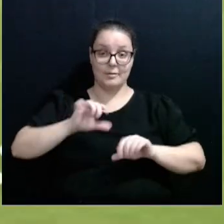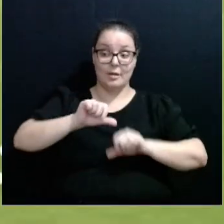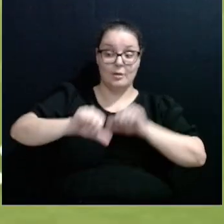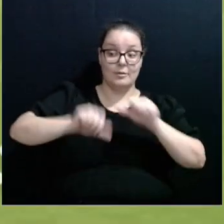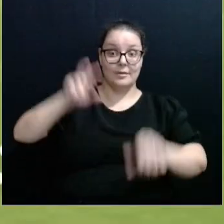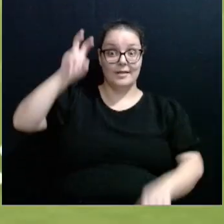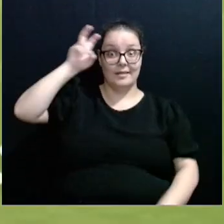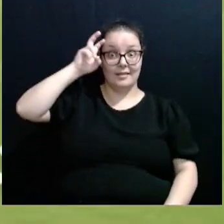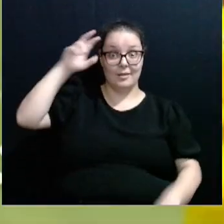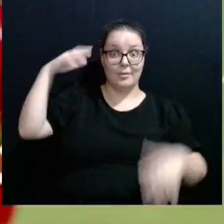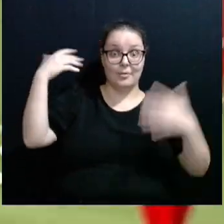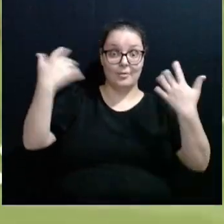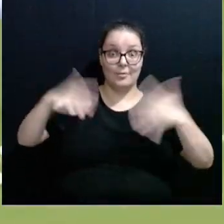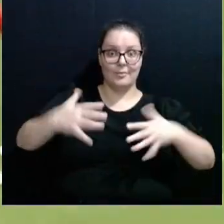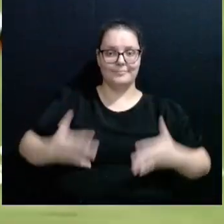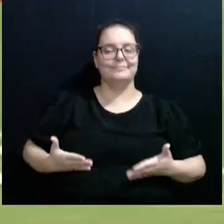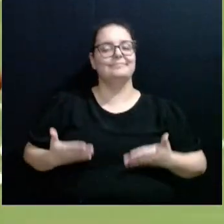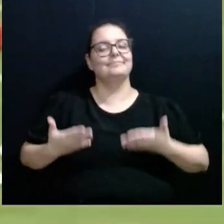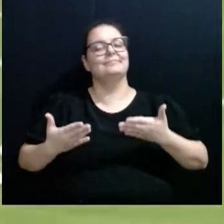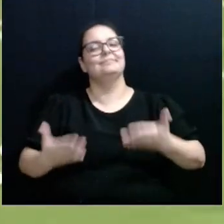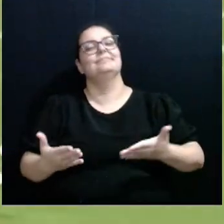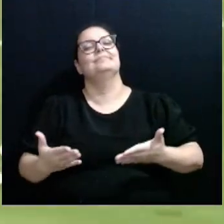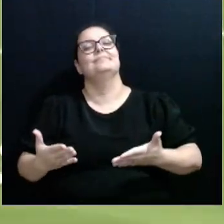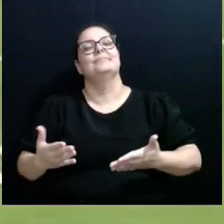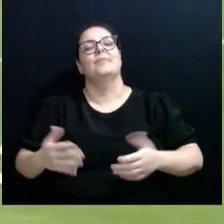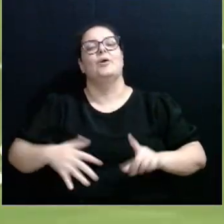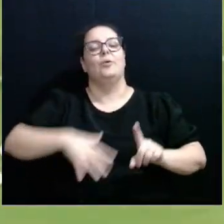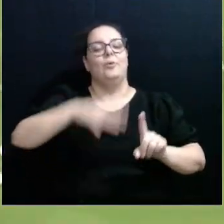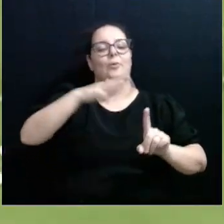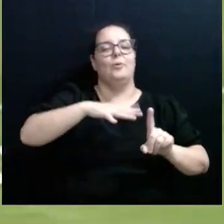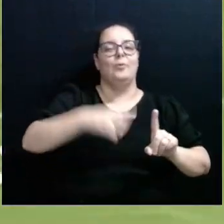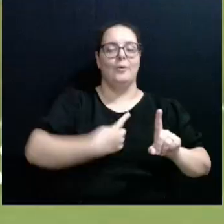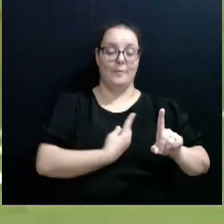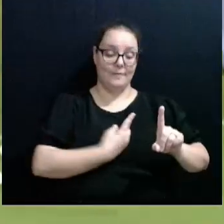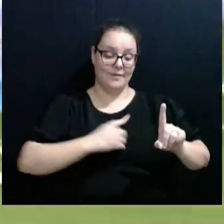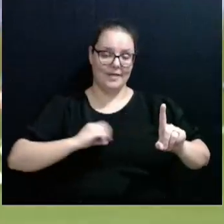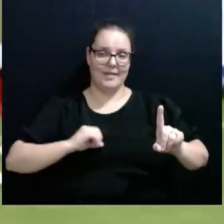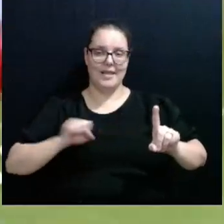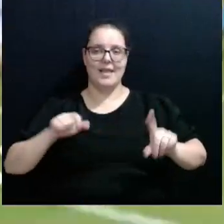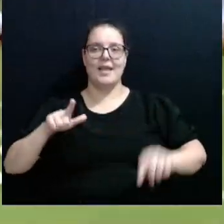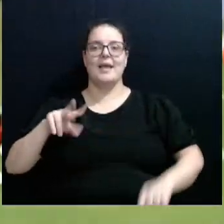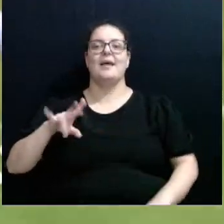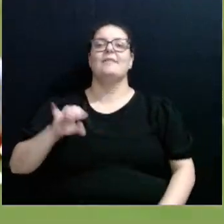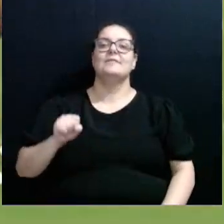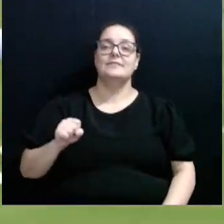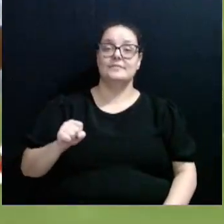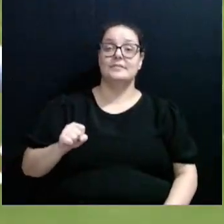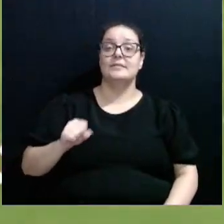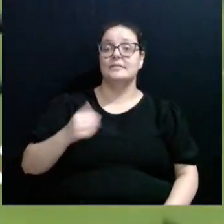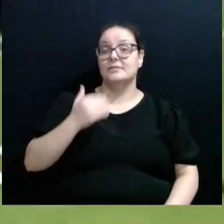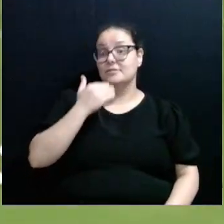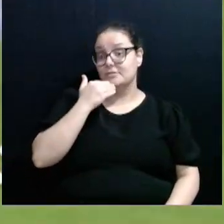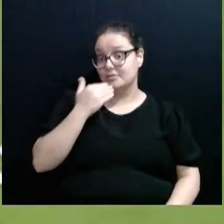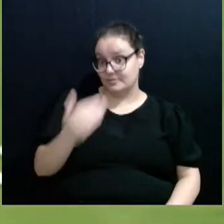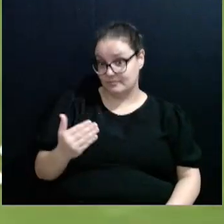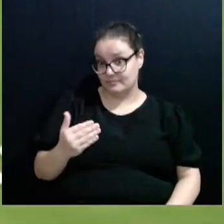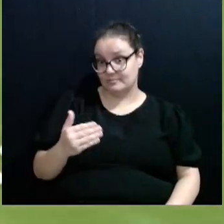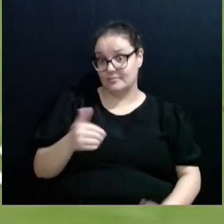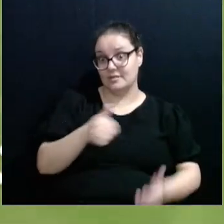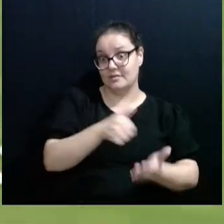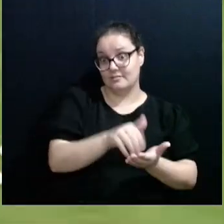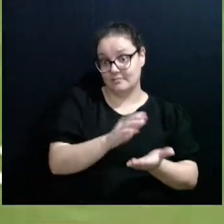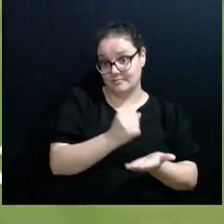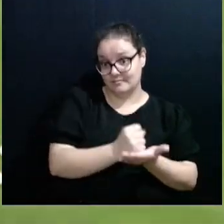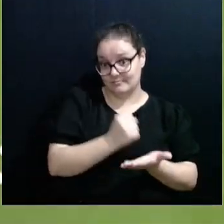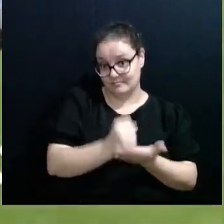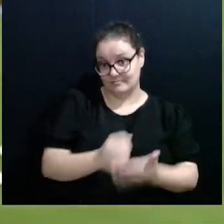de volta o ídolo e camisa 10 Elvis, que tinha pedido a rescisão do contrato, negociou com